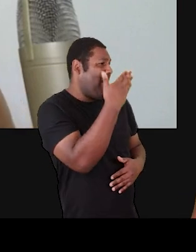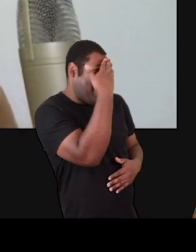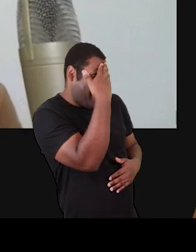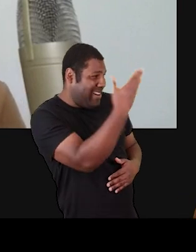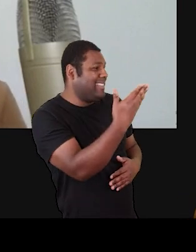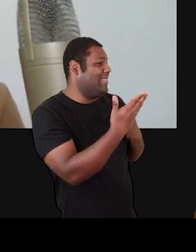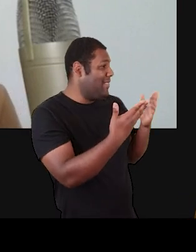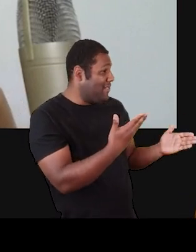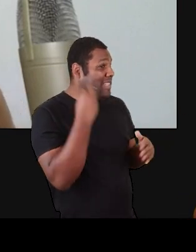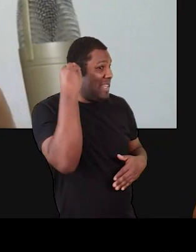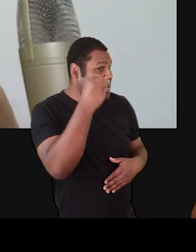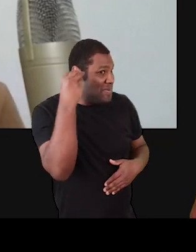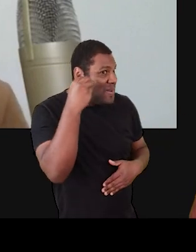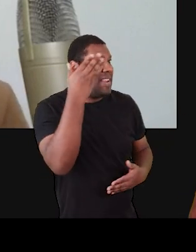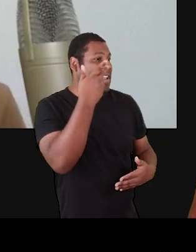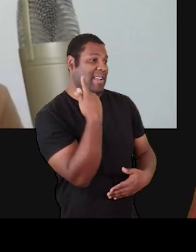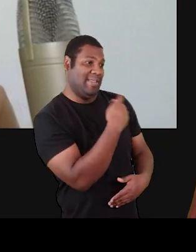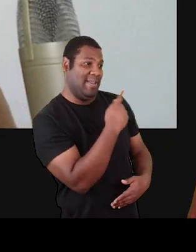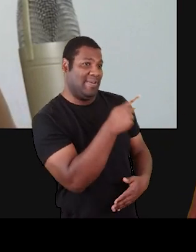por compartilhar com a gente.